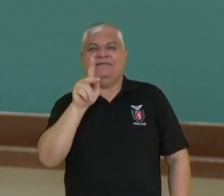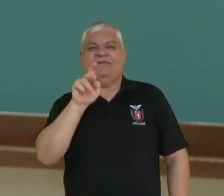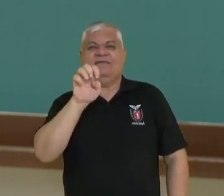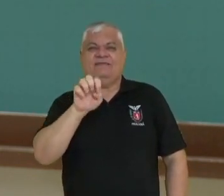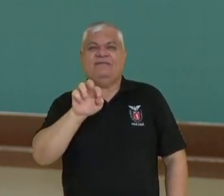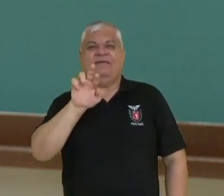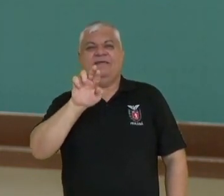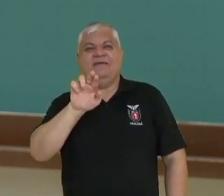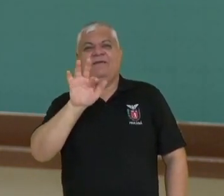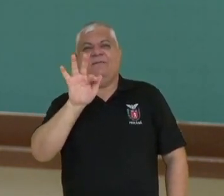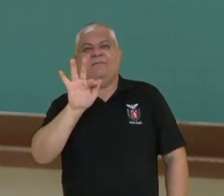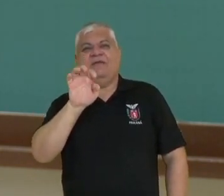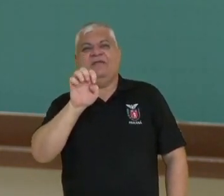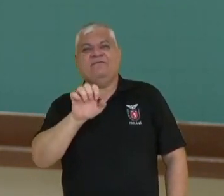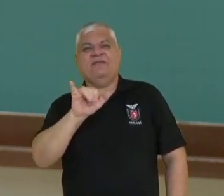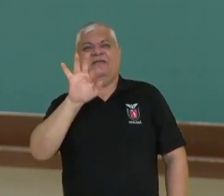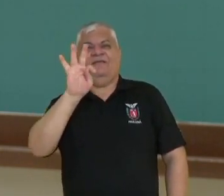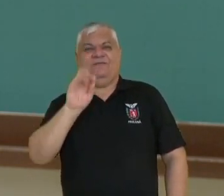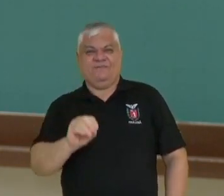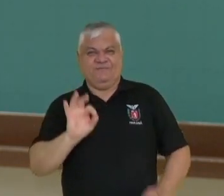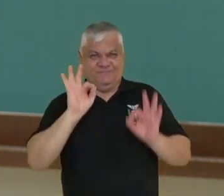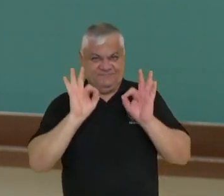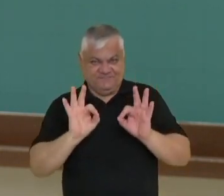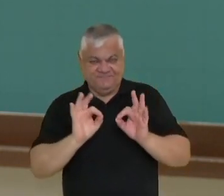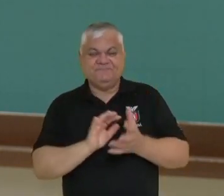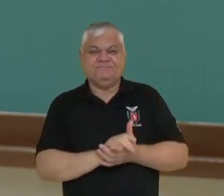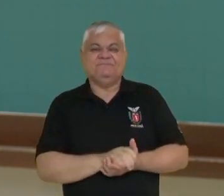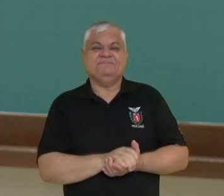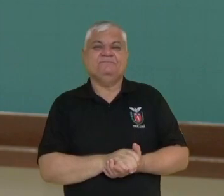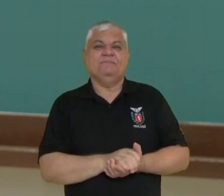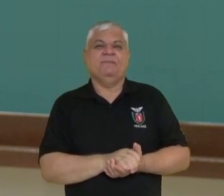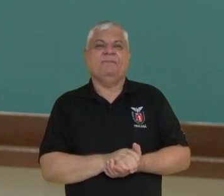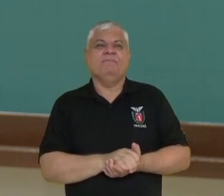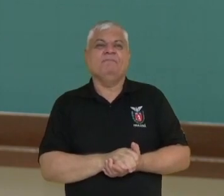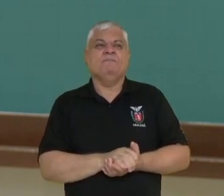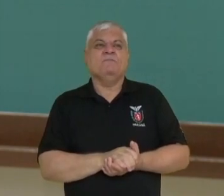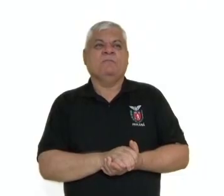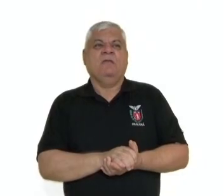ação é imperfeita, certo? Olha